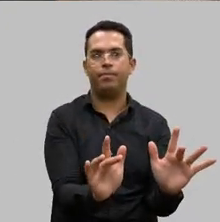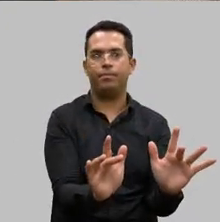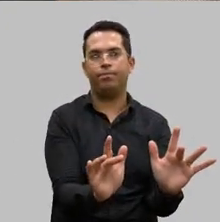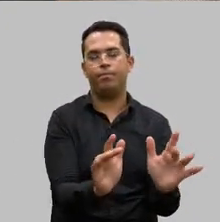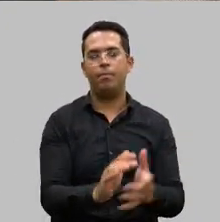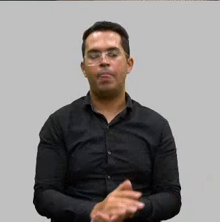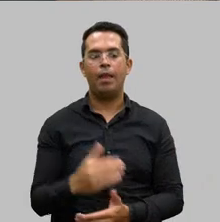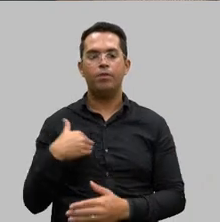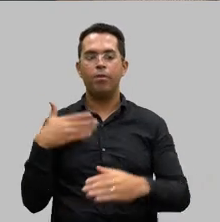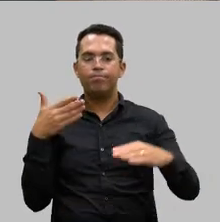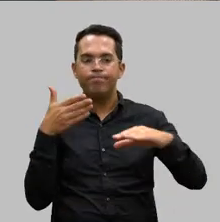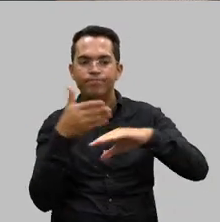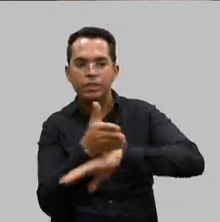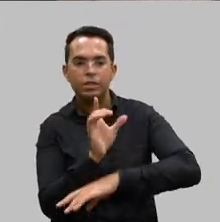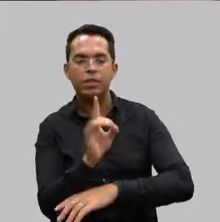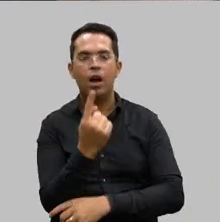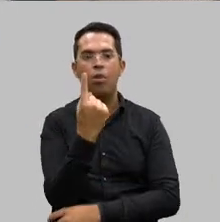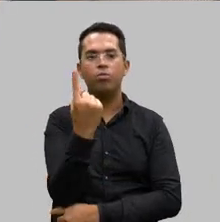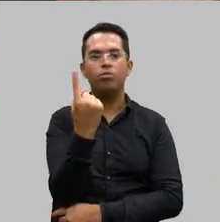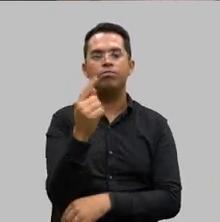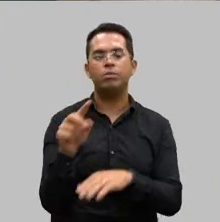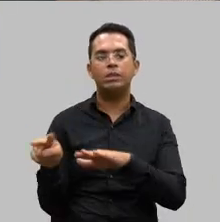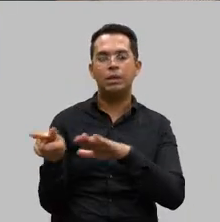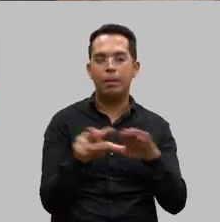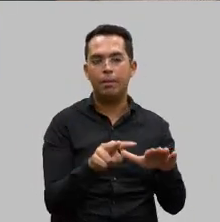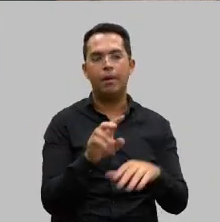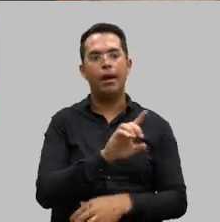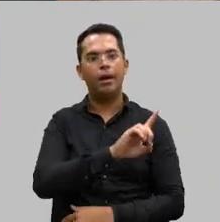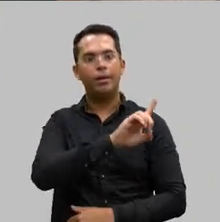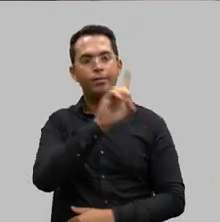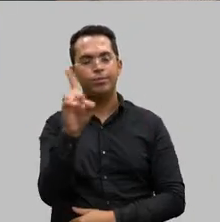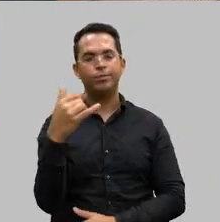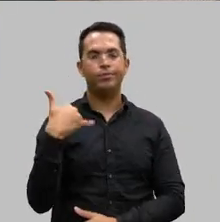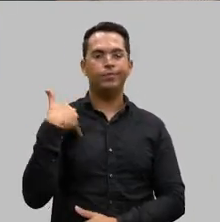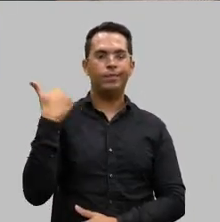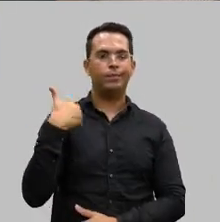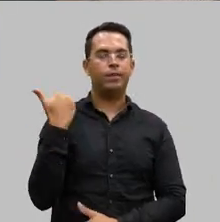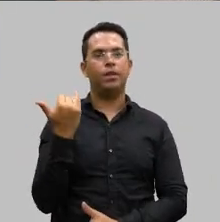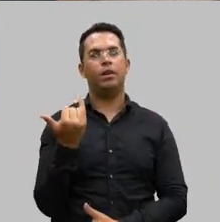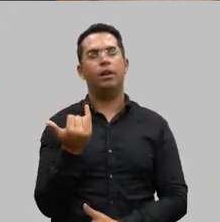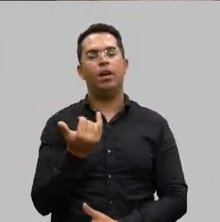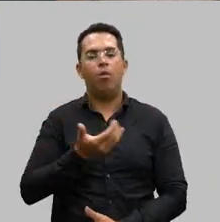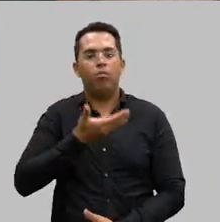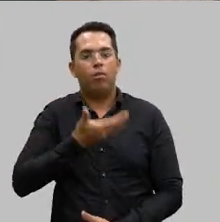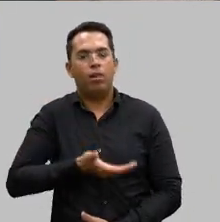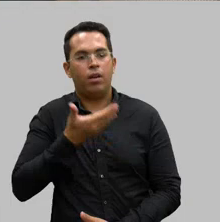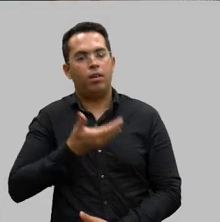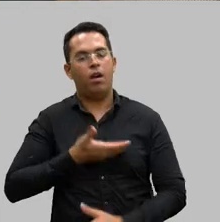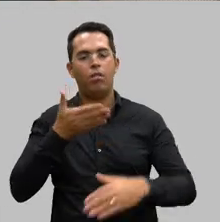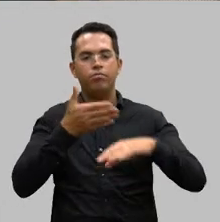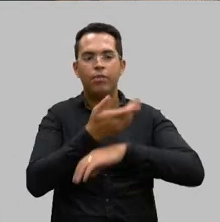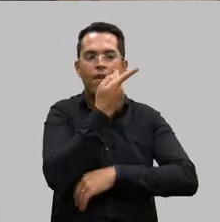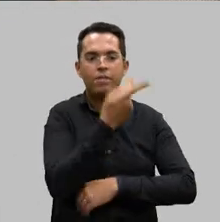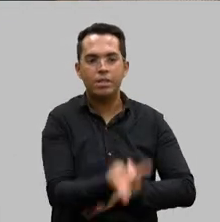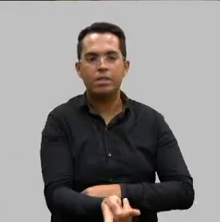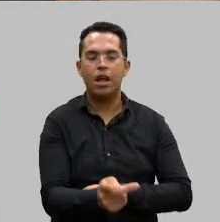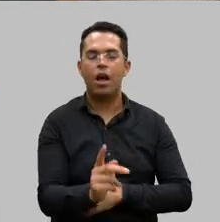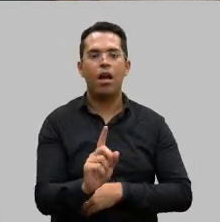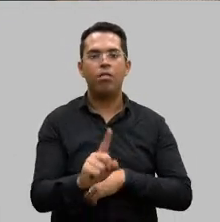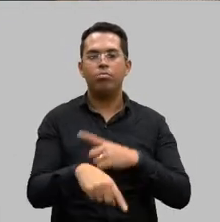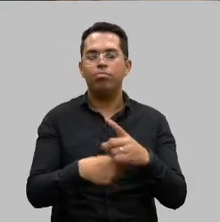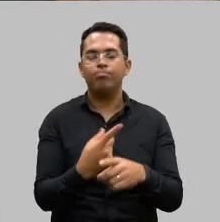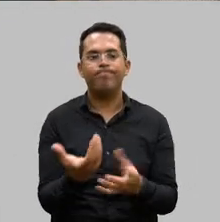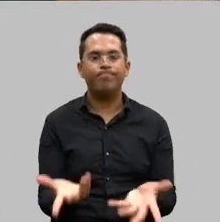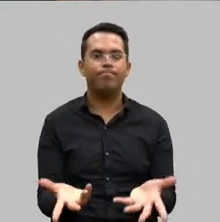aniversário depois vai no natal depois não vai mais eu tive lá muitos casos de pacientes idosos que estavam lá